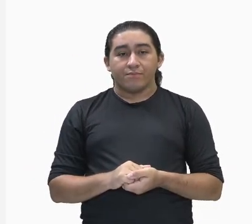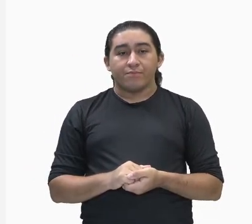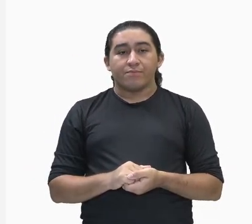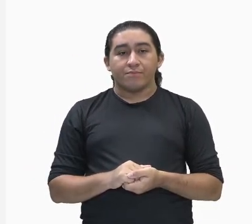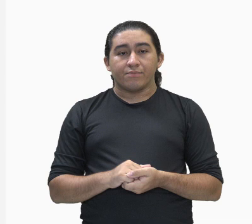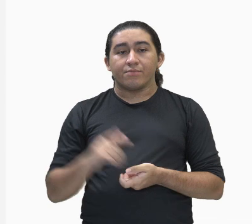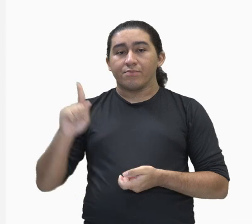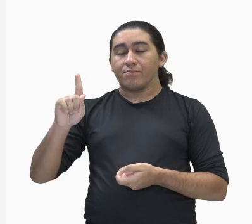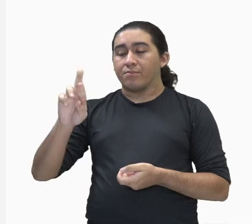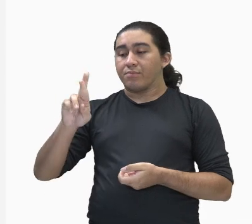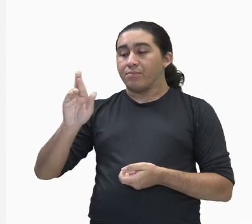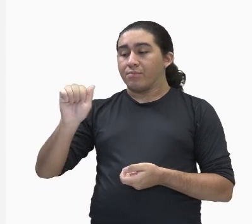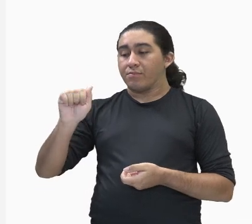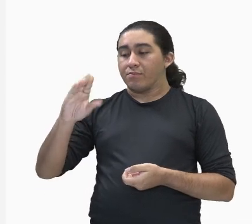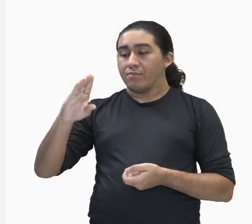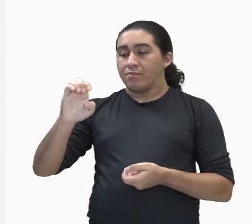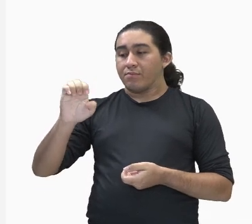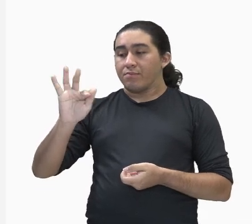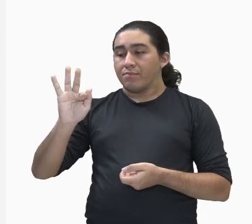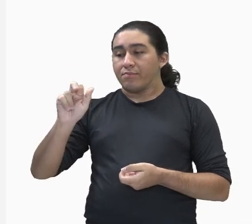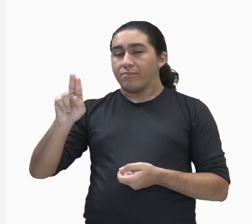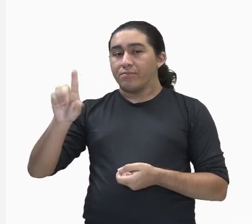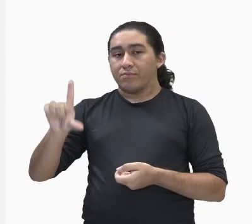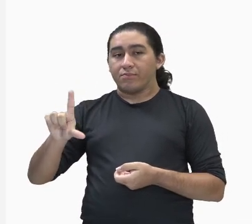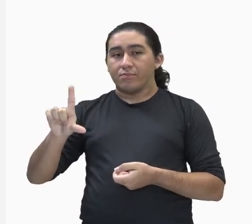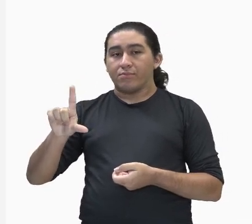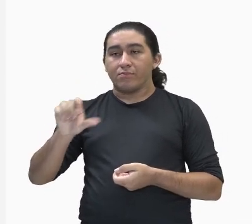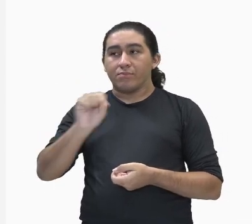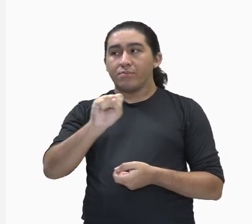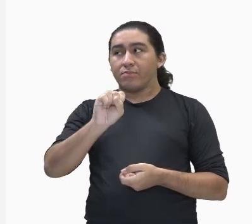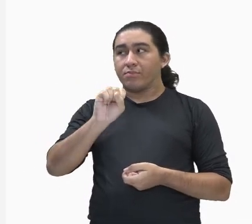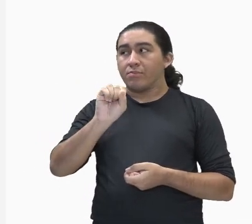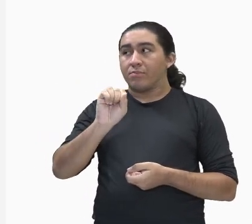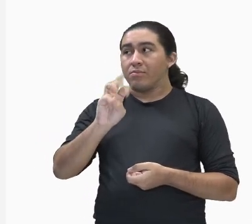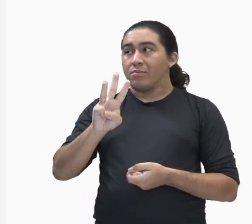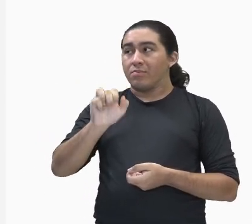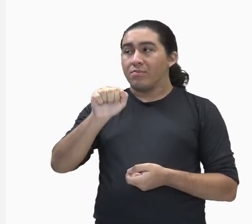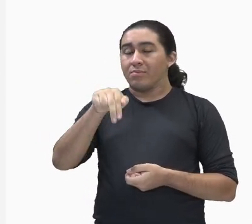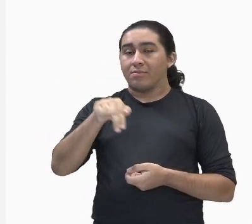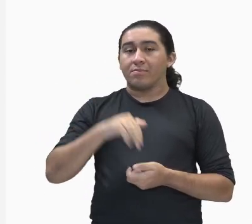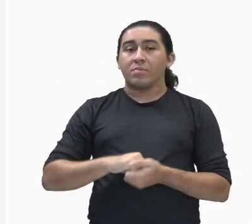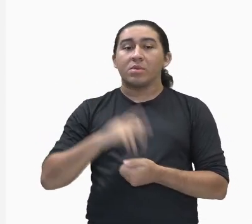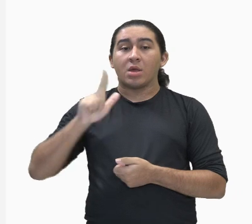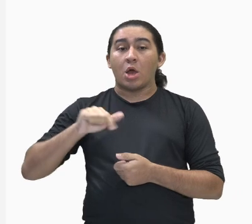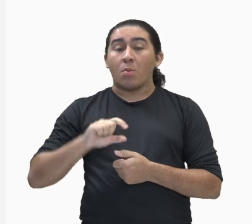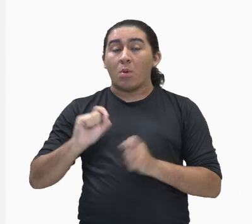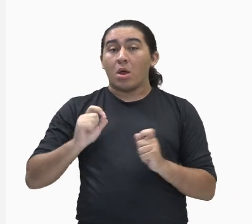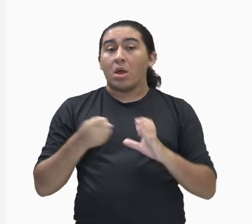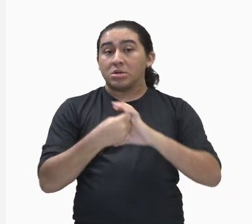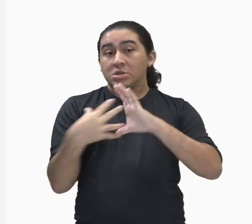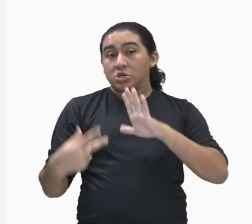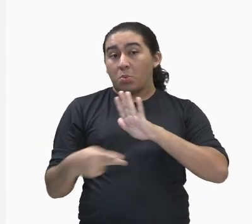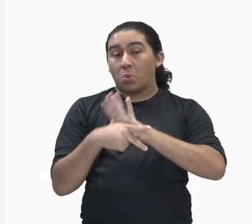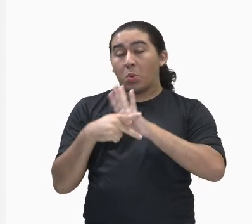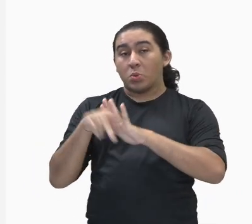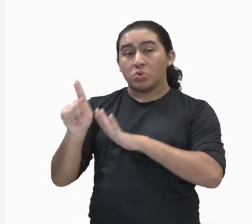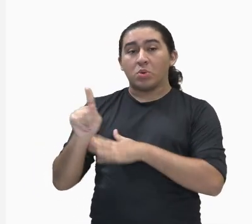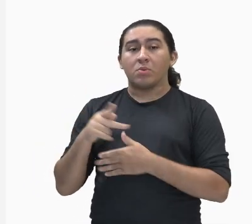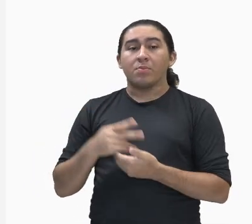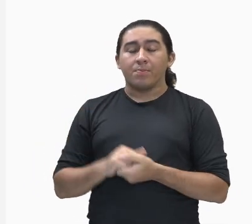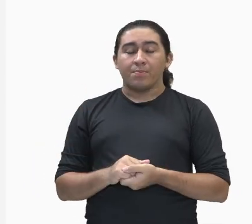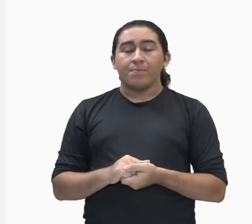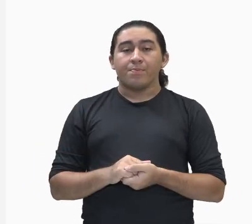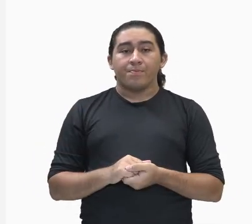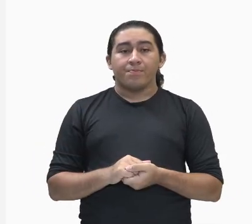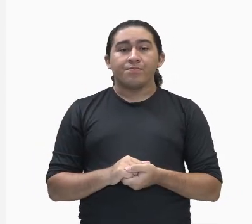Graceful swam. Então, tenho aqui o adjetivo, né, que é uma qualidade, graceful. Grace é cheio de